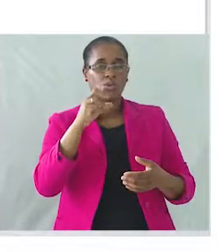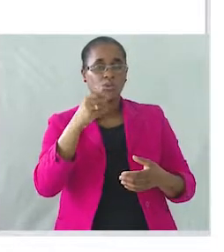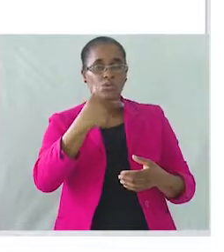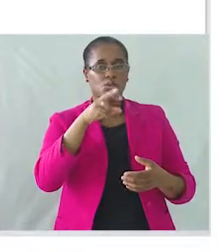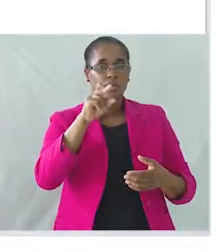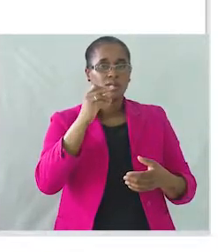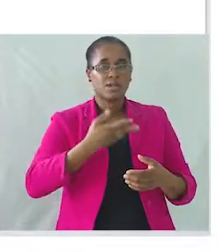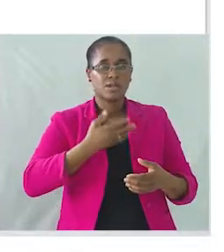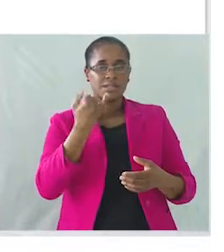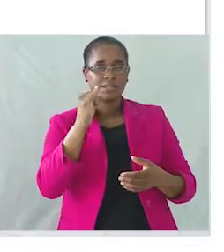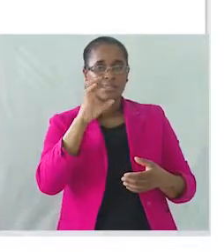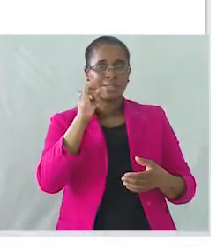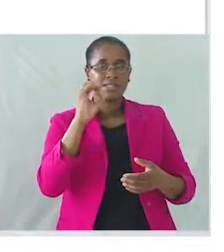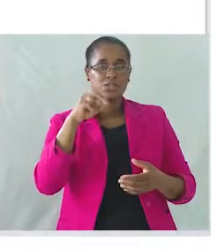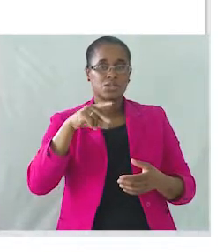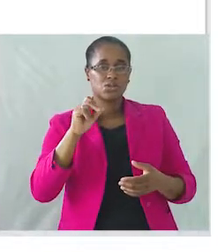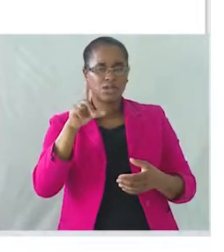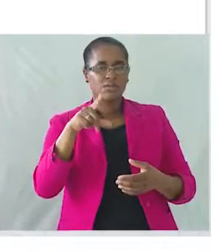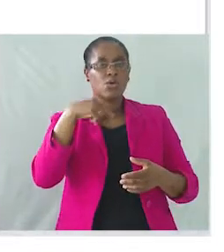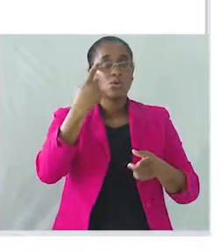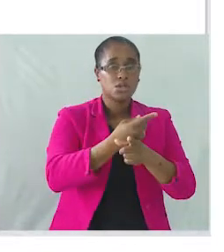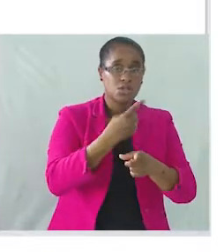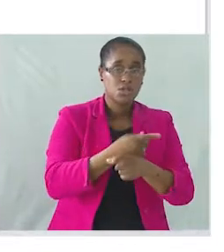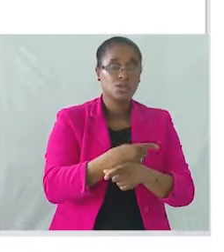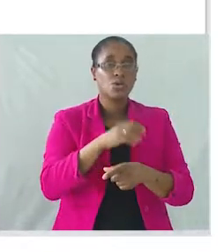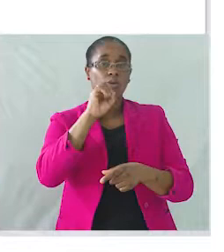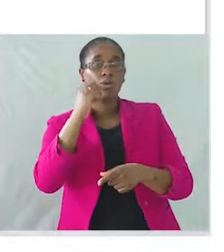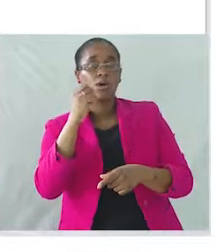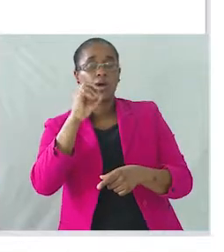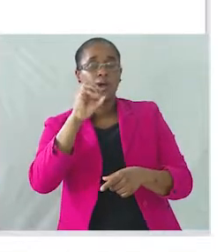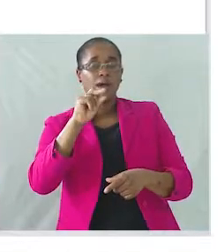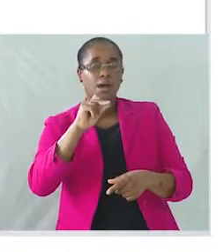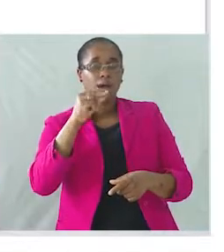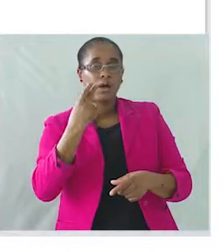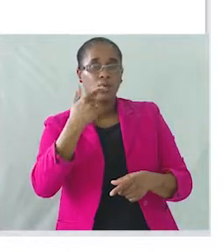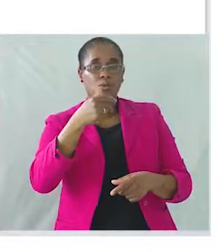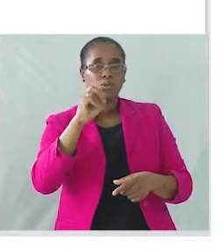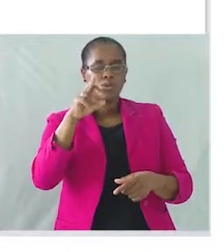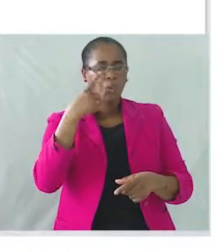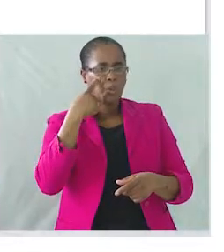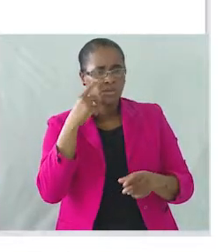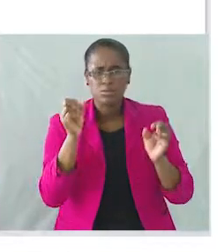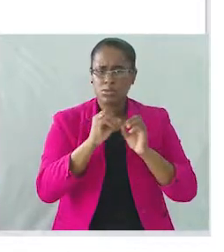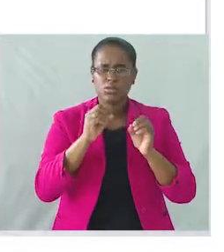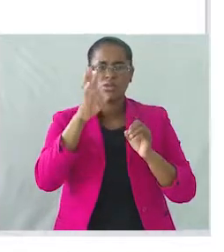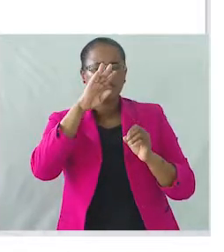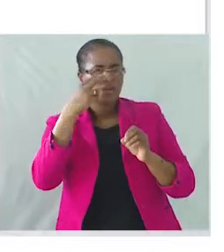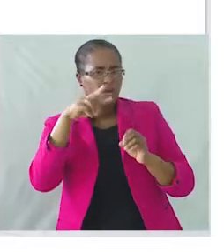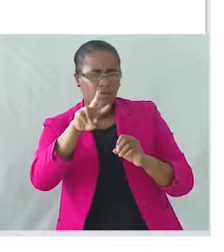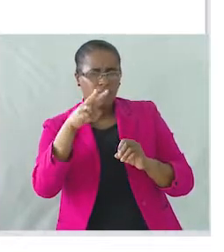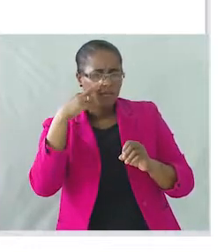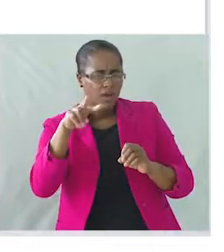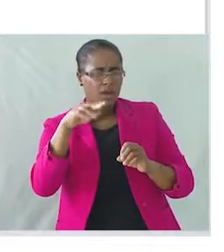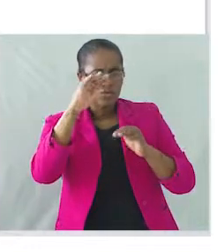é desconhecido. Portanto, se repararem, lá no fim, na parte de autoria, o autor